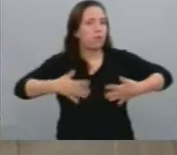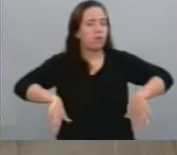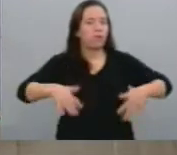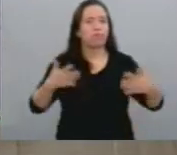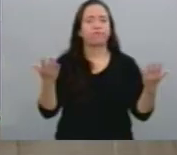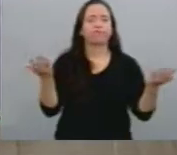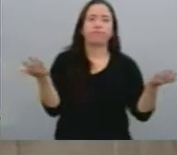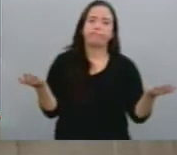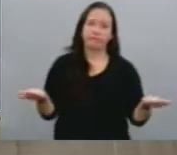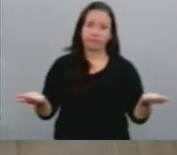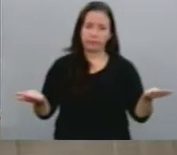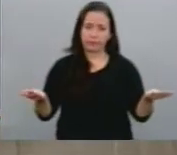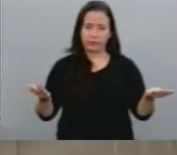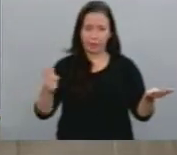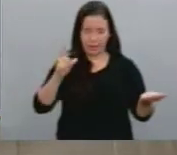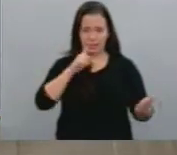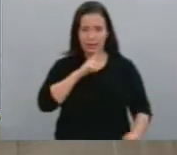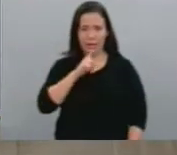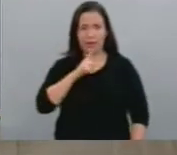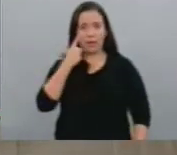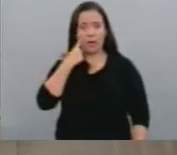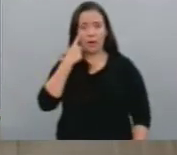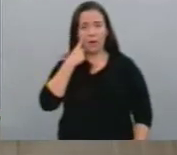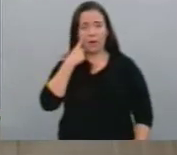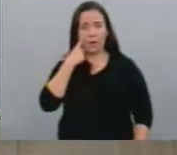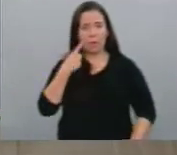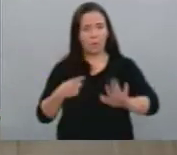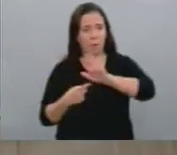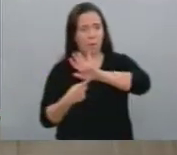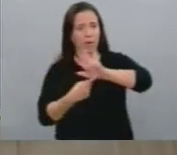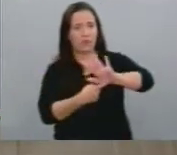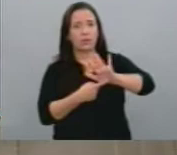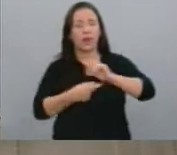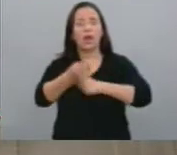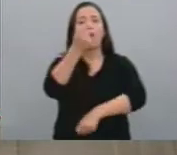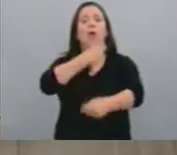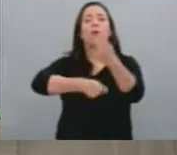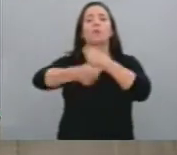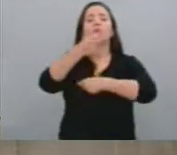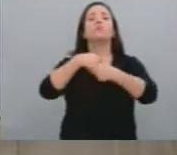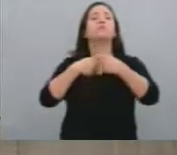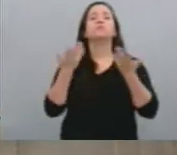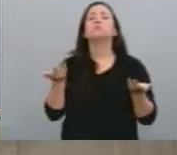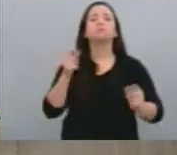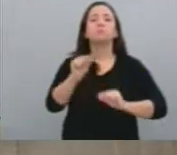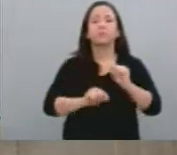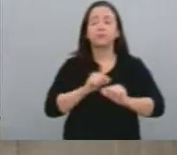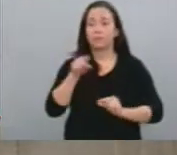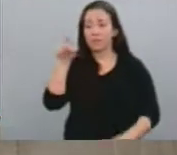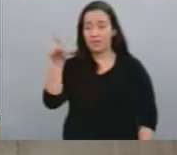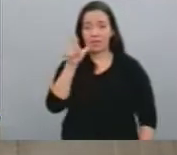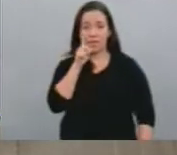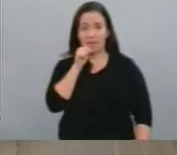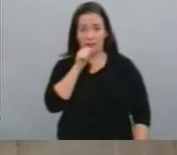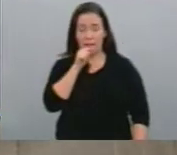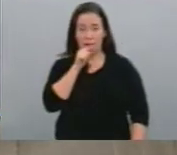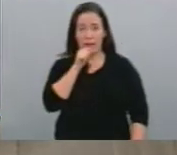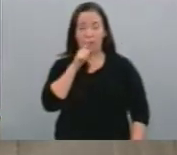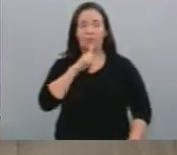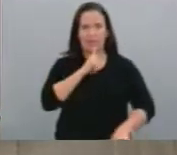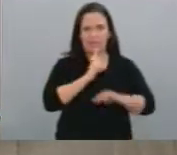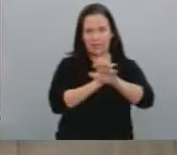natural. Há reflexos na economia, porque a água, sobretudo que nos